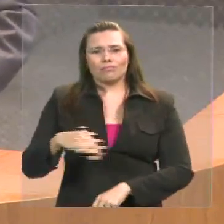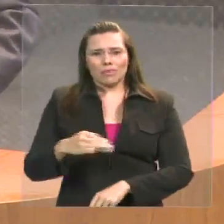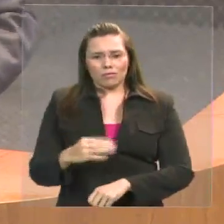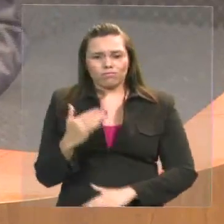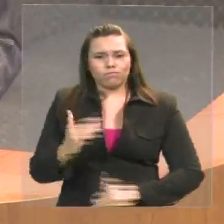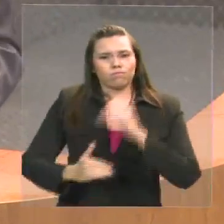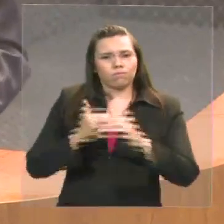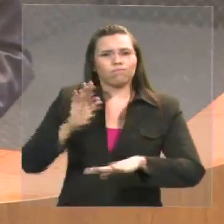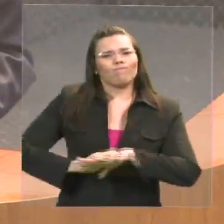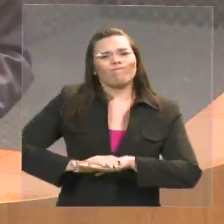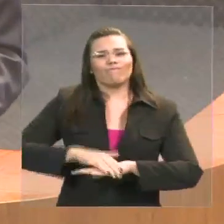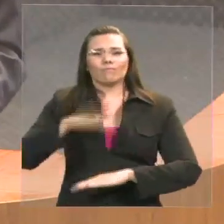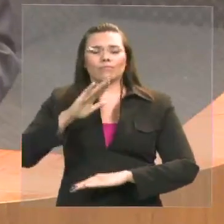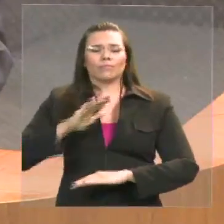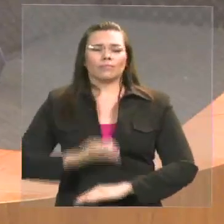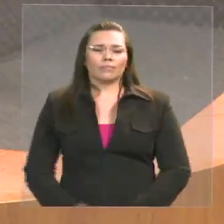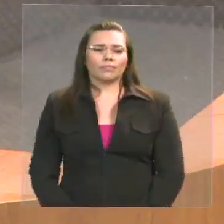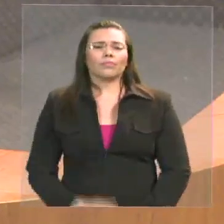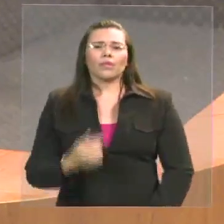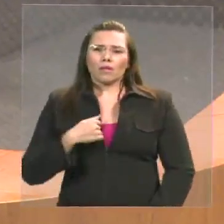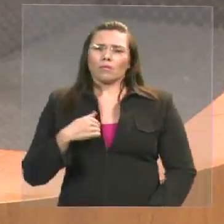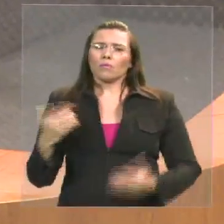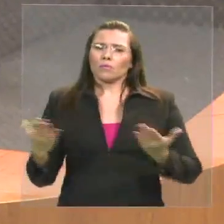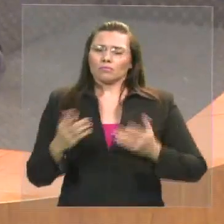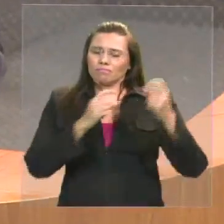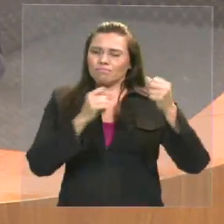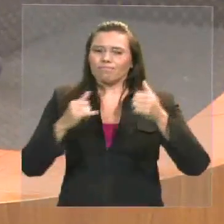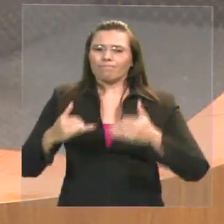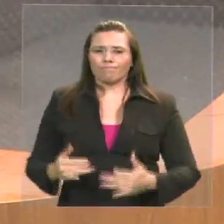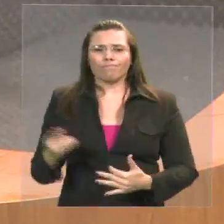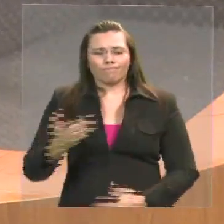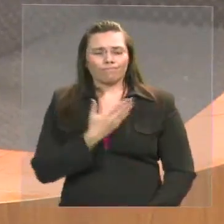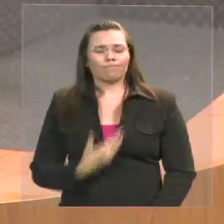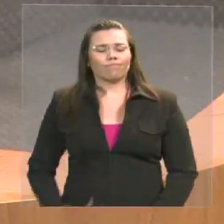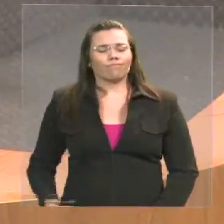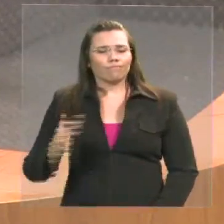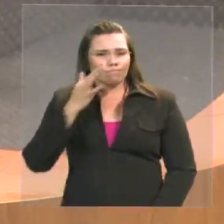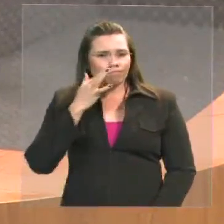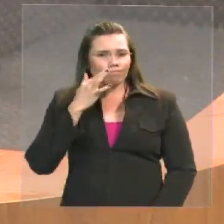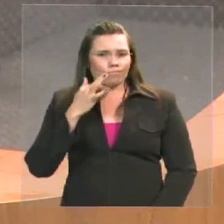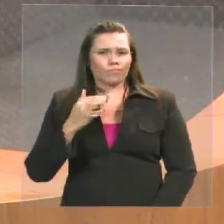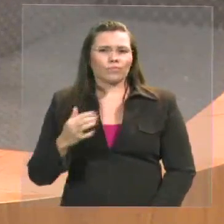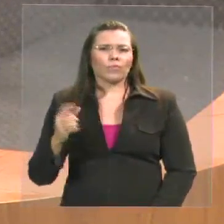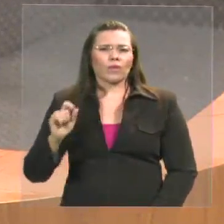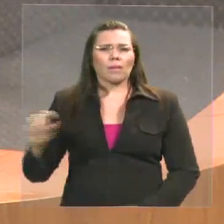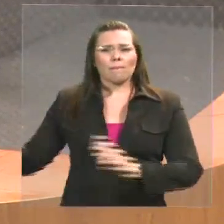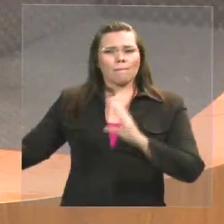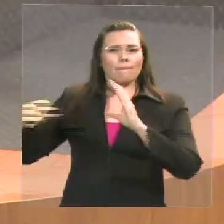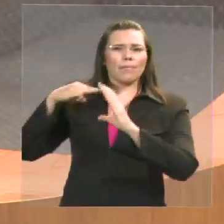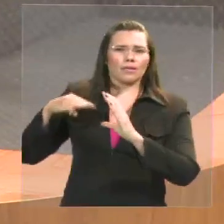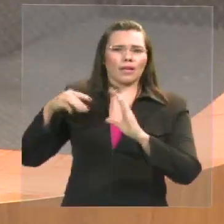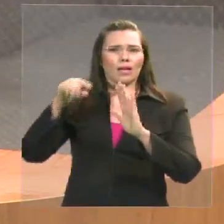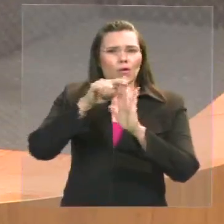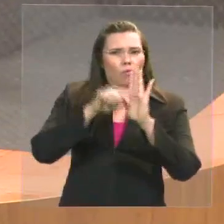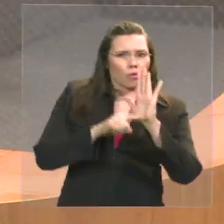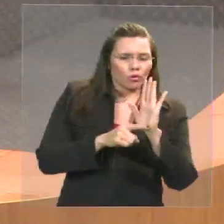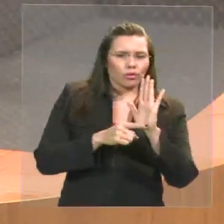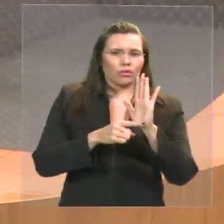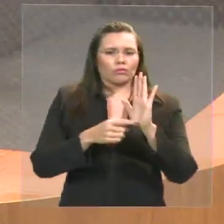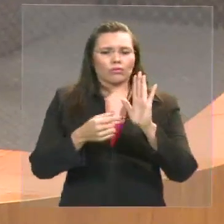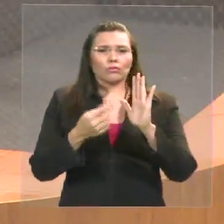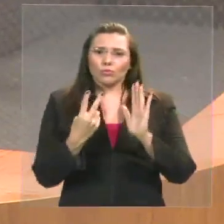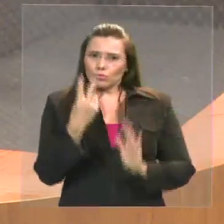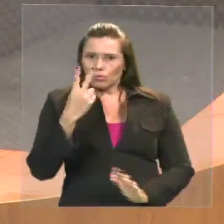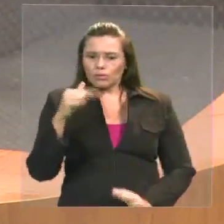do governador Flávio Dino, do Poder Executivo, que o Legislativo aqui deve aprovar, por compreendermos que é fundamental